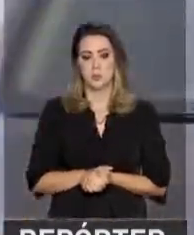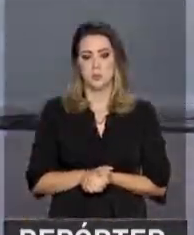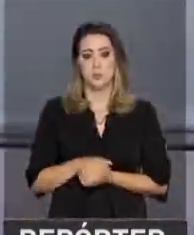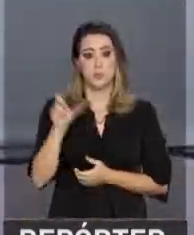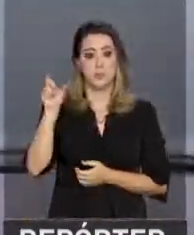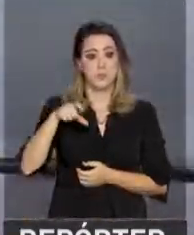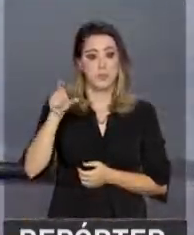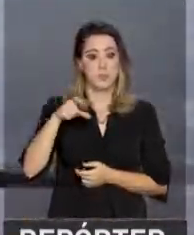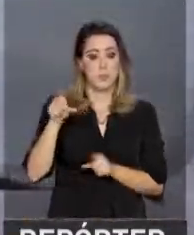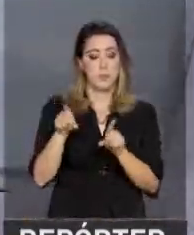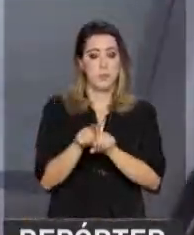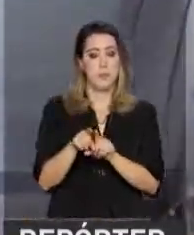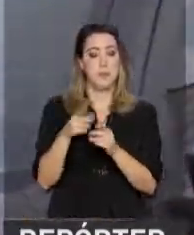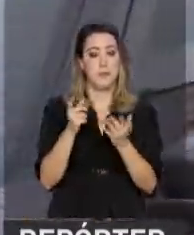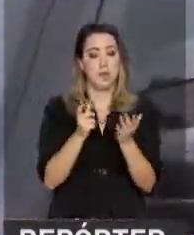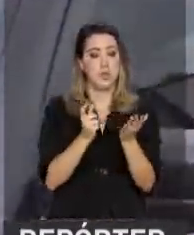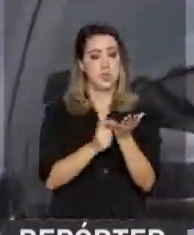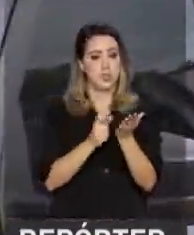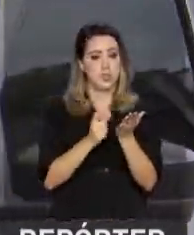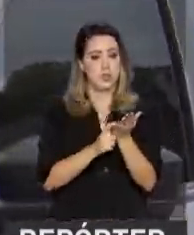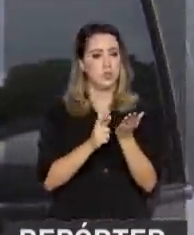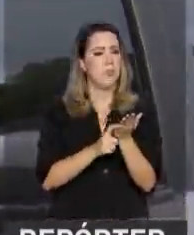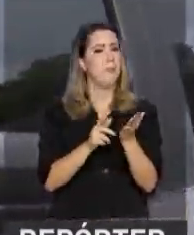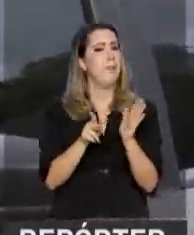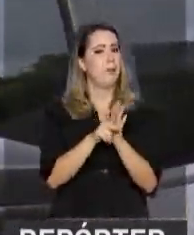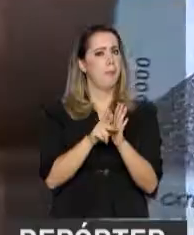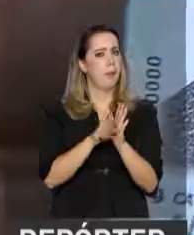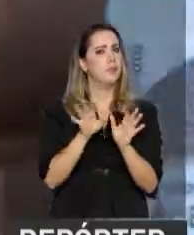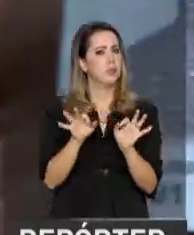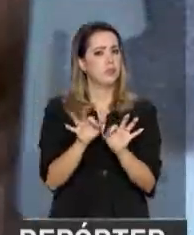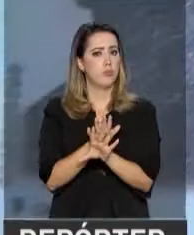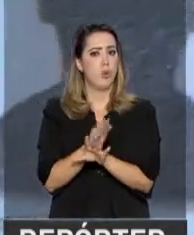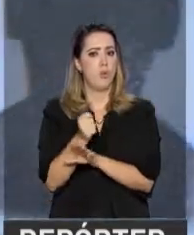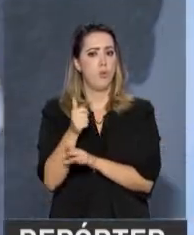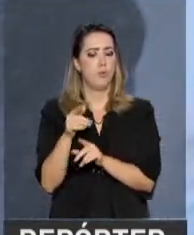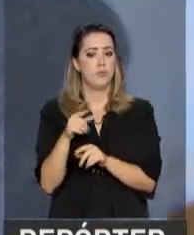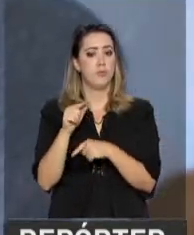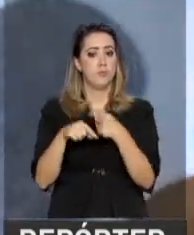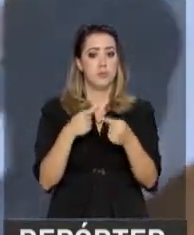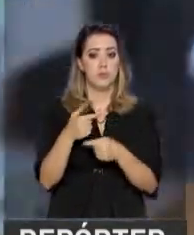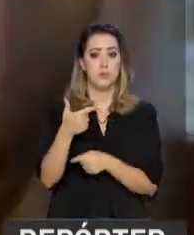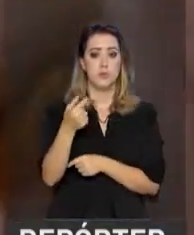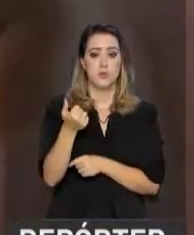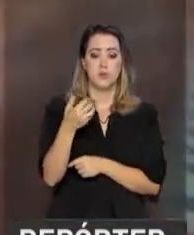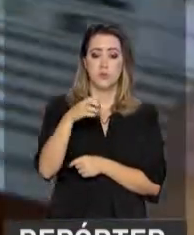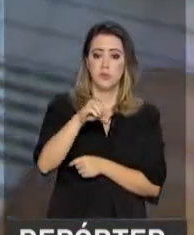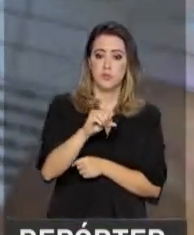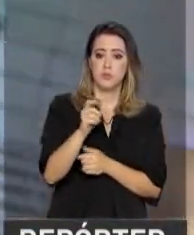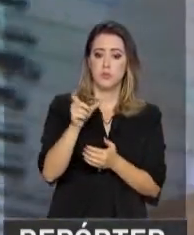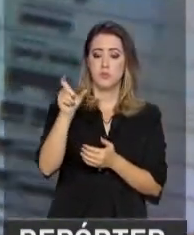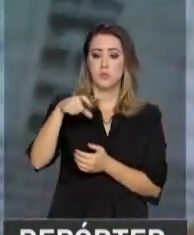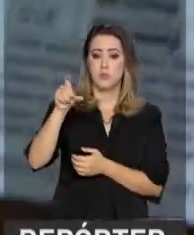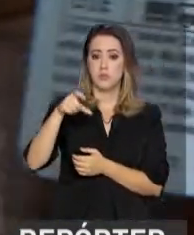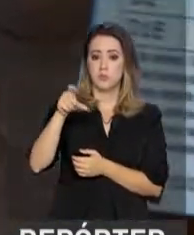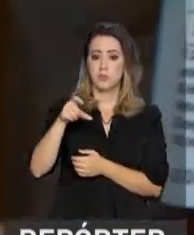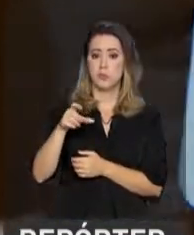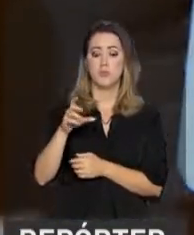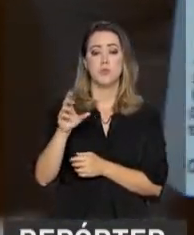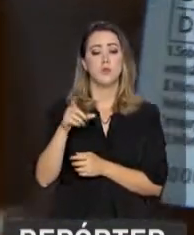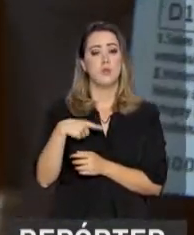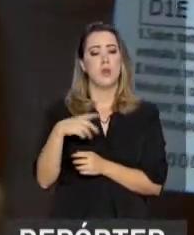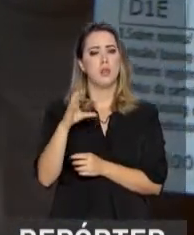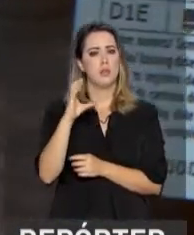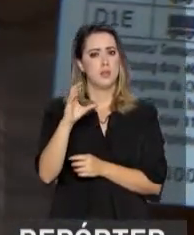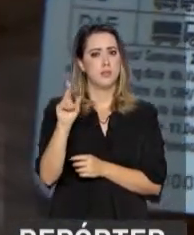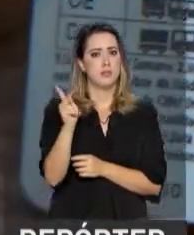A carteira de motorista de papel está com os dias contados. A partir de 2019, a Carteira Nacional de Habilitação